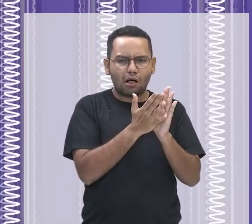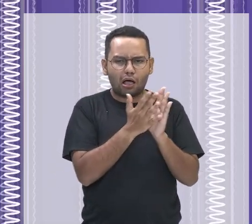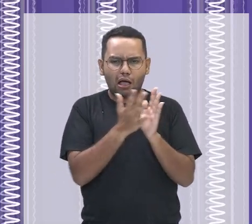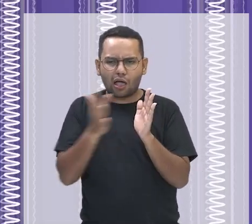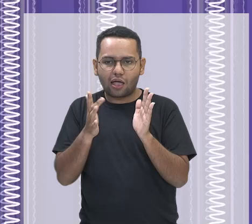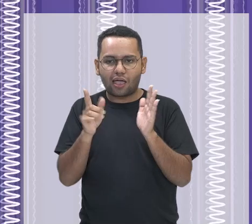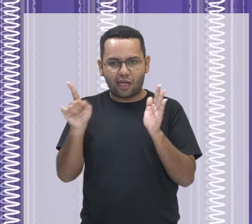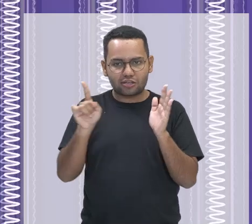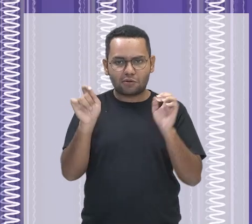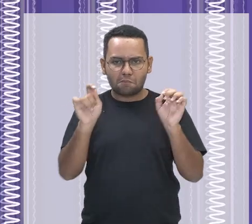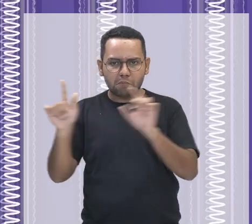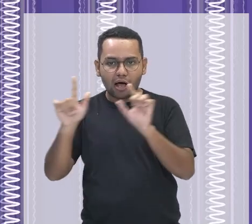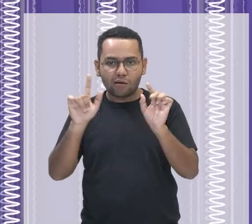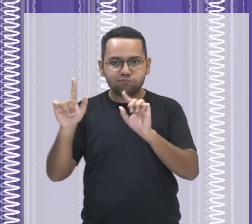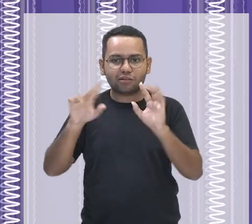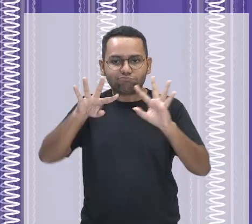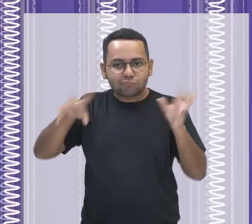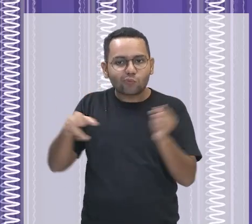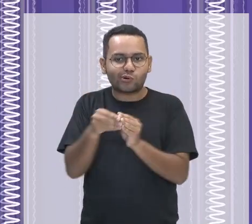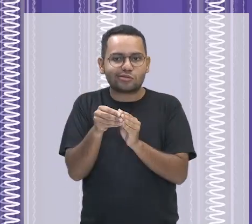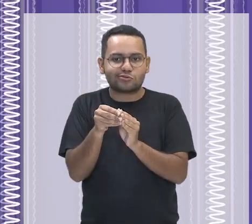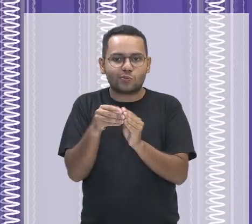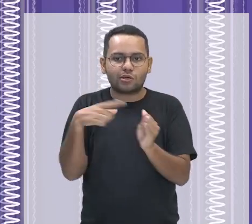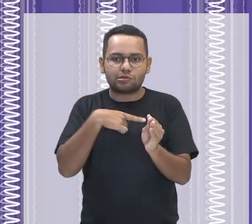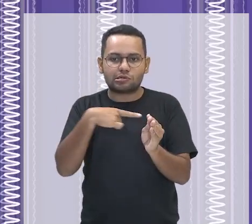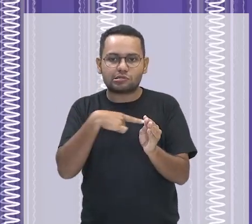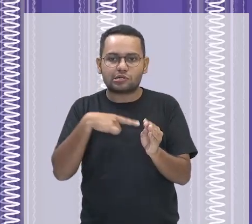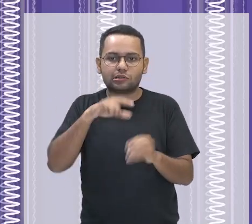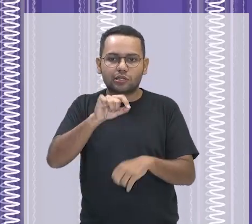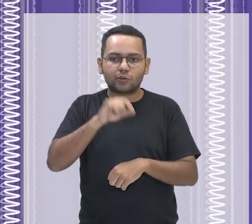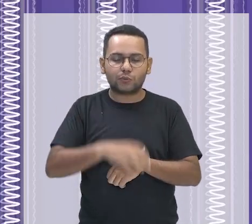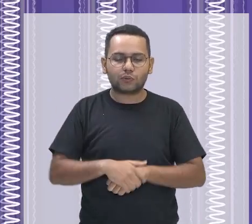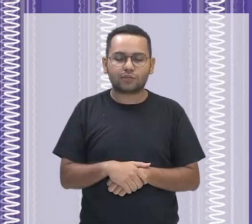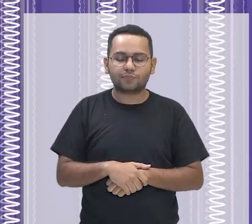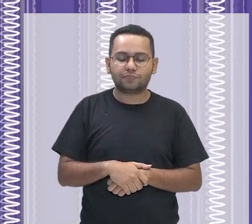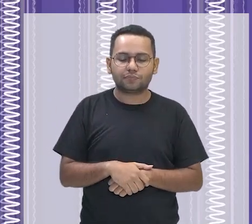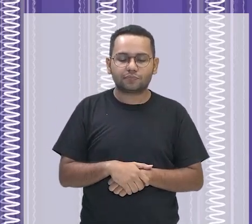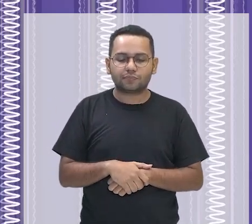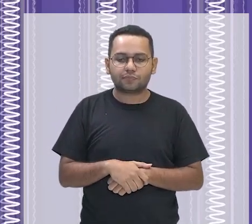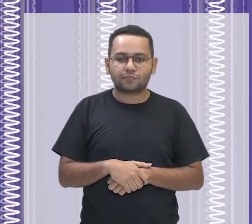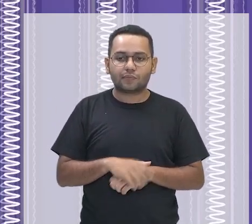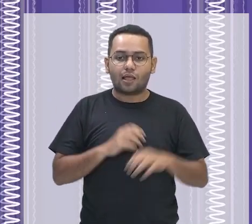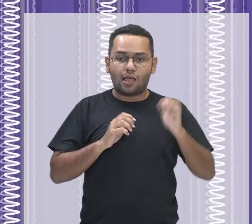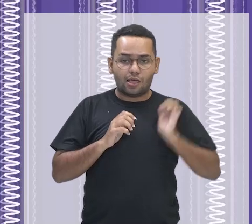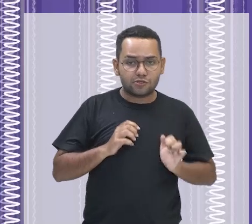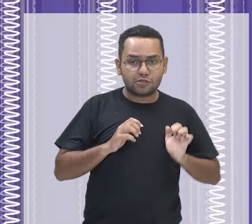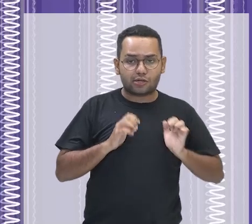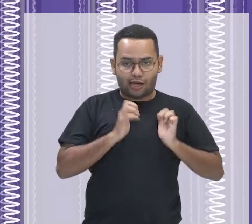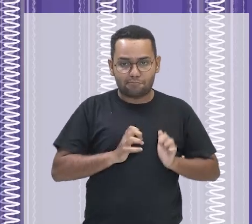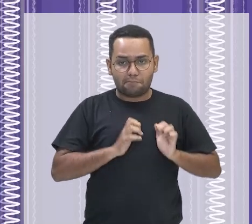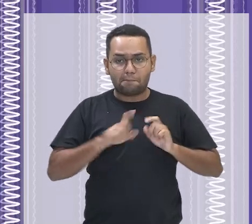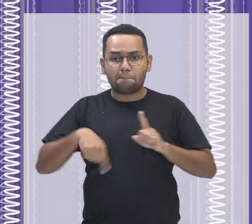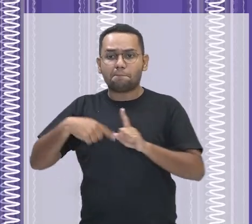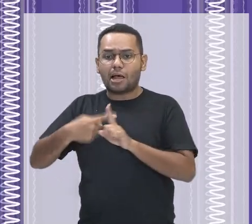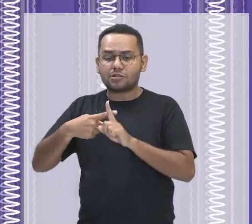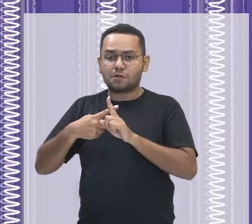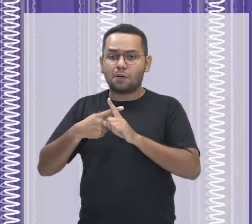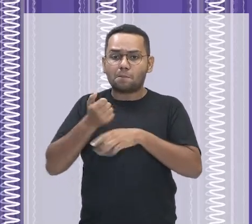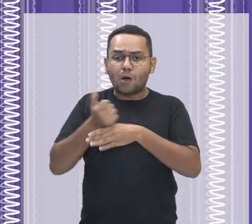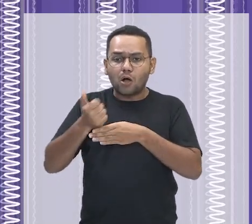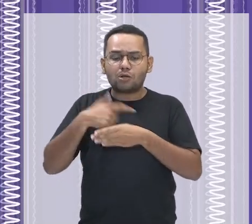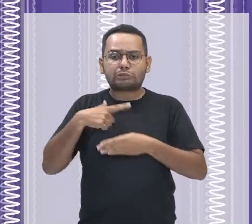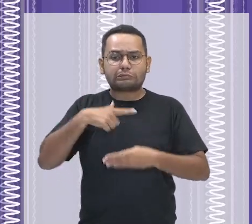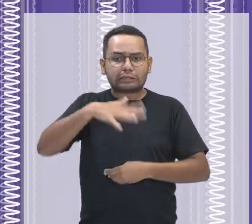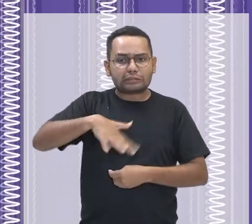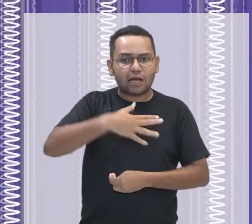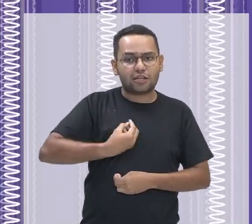e moral e como é que isso se envolve na convivência humana. Depois vimos como é que as religiões se envolvem nesse discurso de ética e